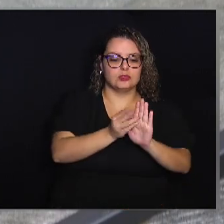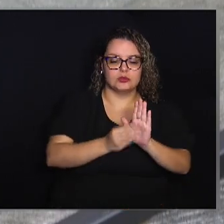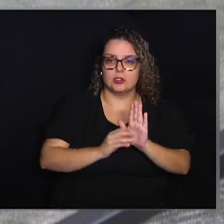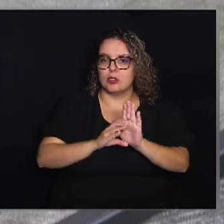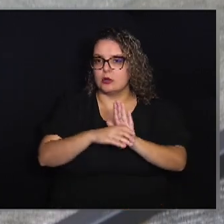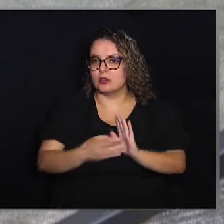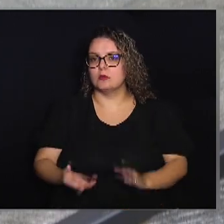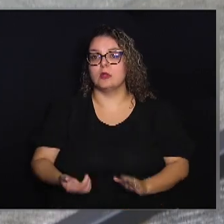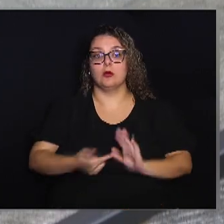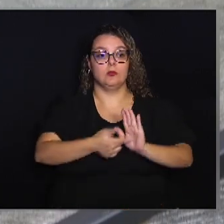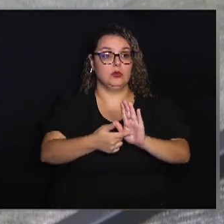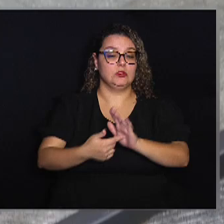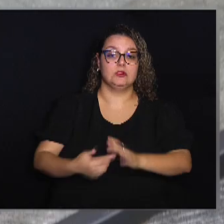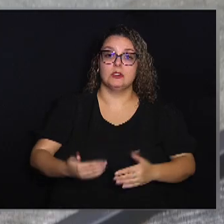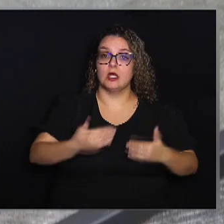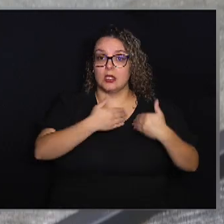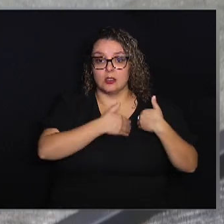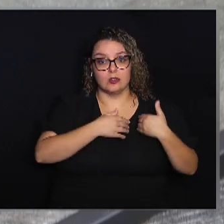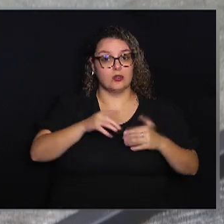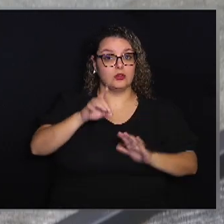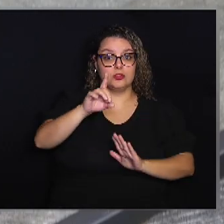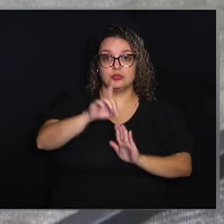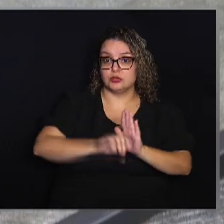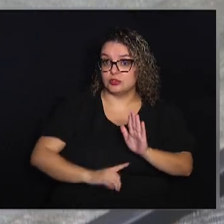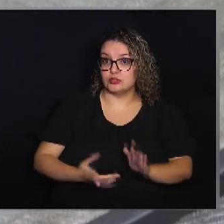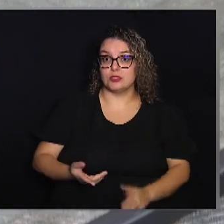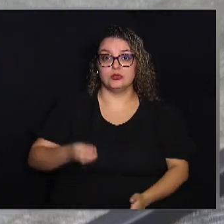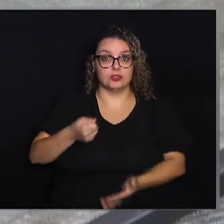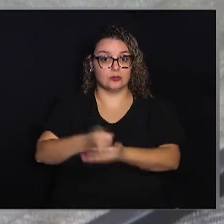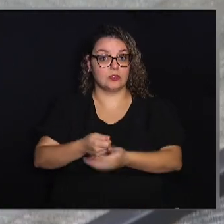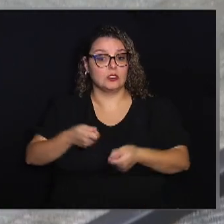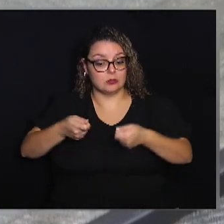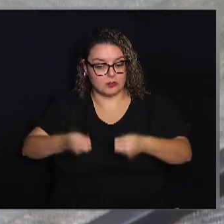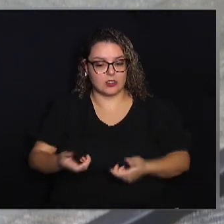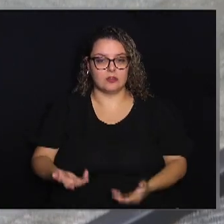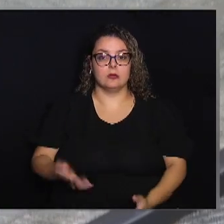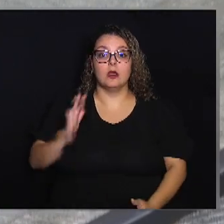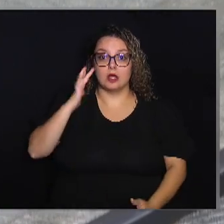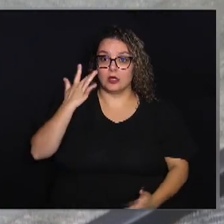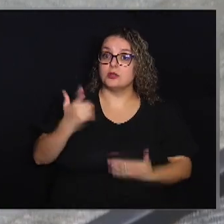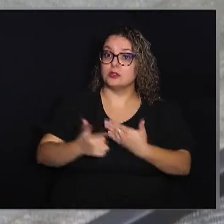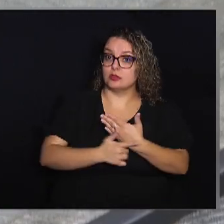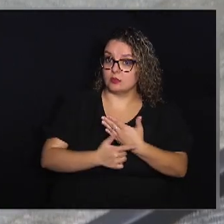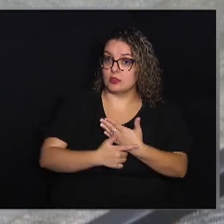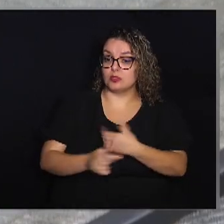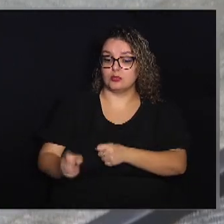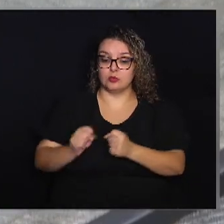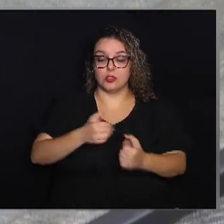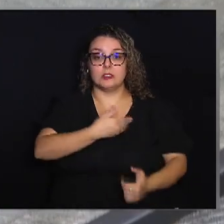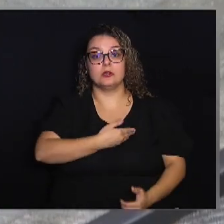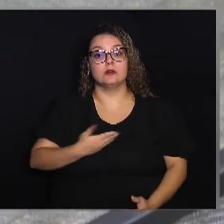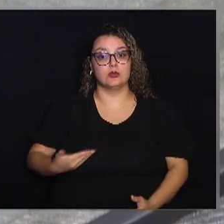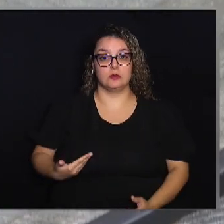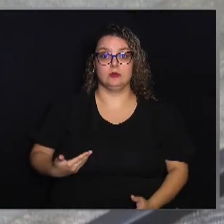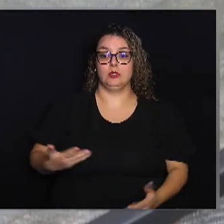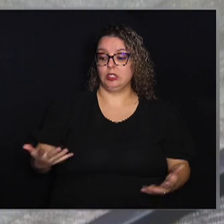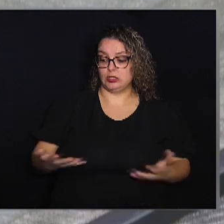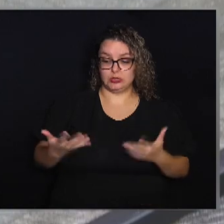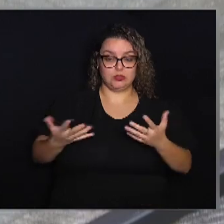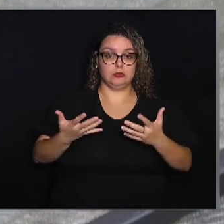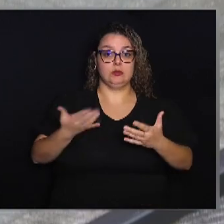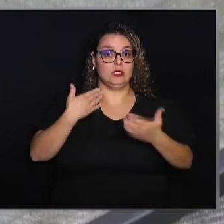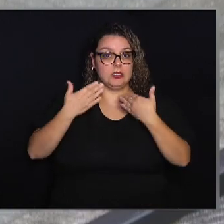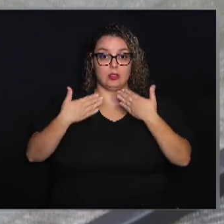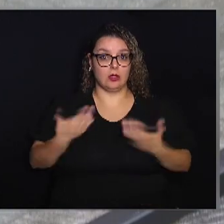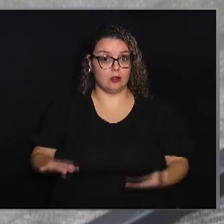mostrar responsabilidades, direitos, obrigações, garantias. Eu acho que é o papel do poder público de promover essas